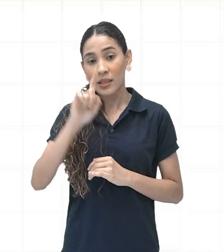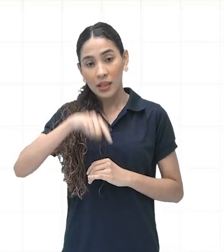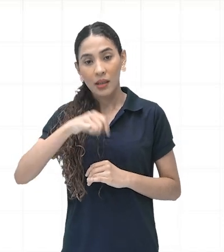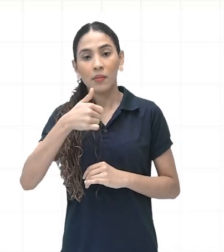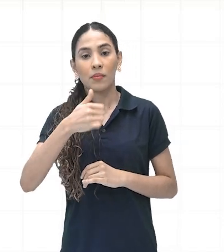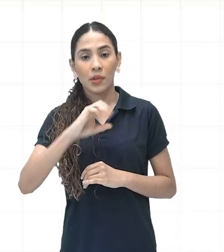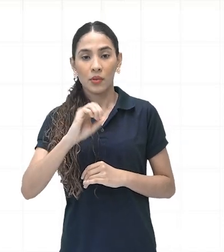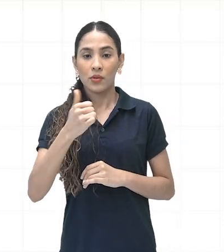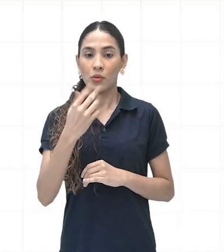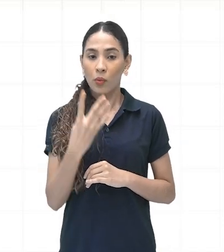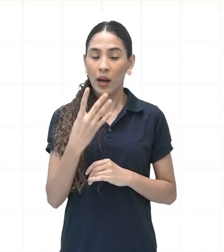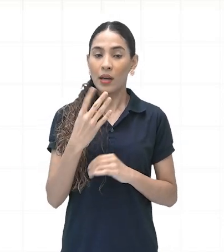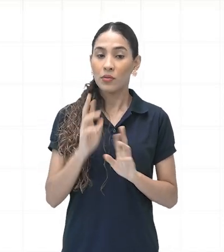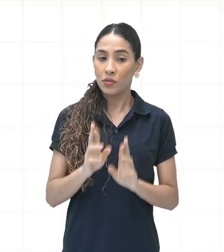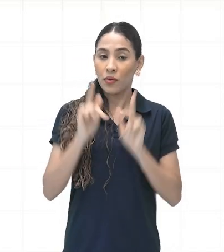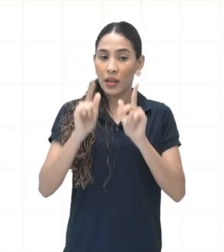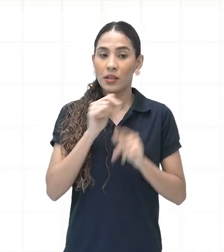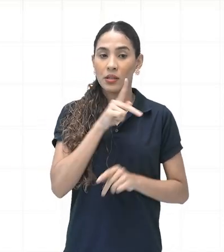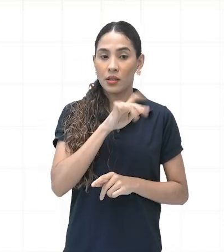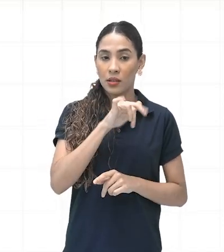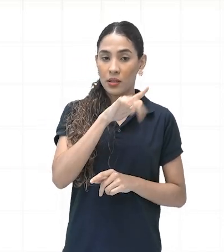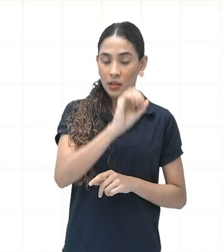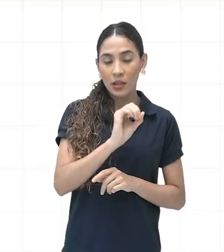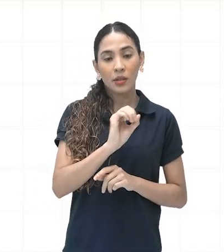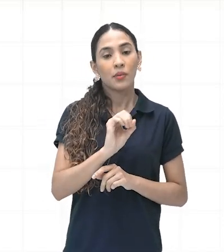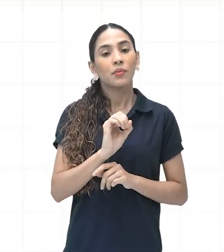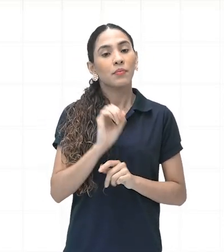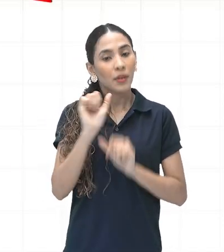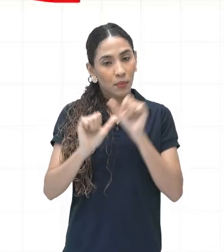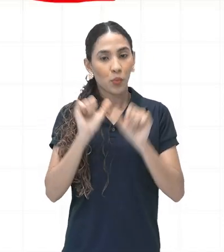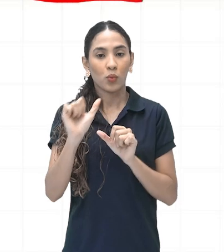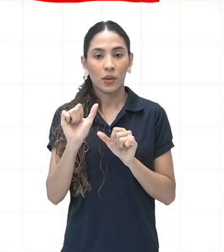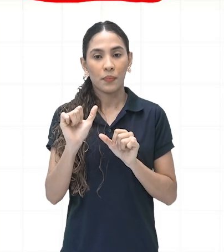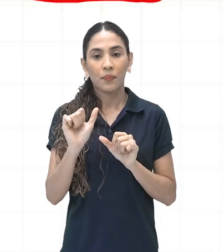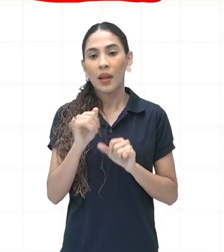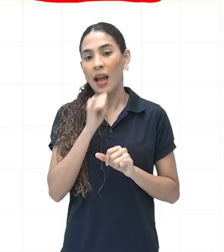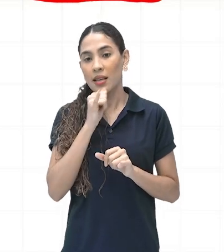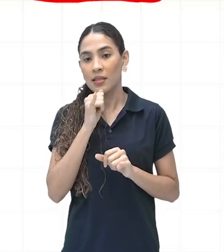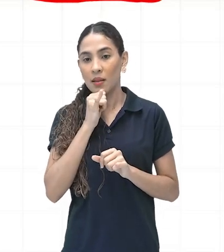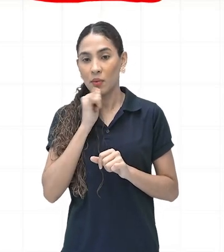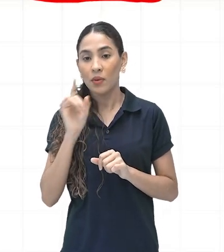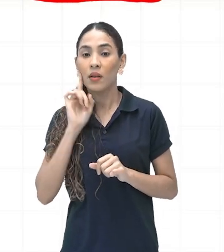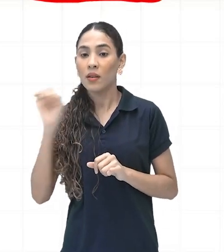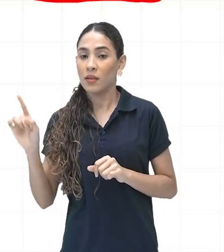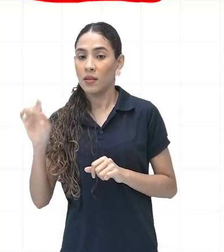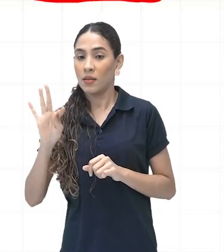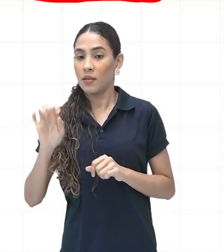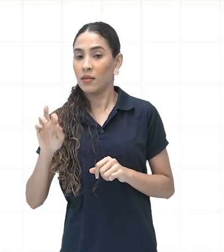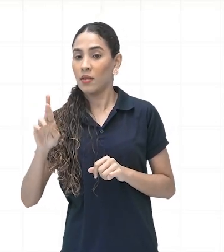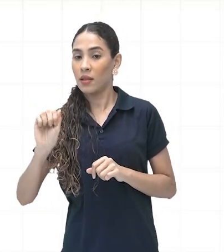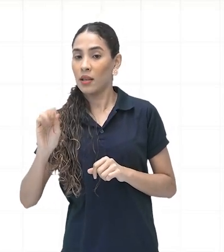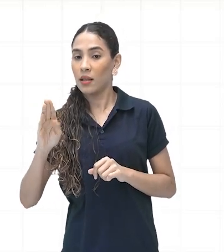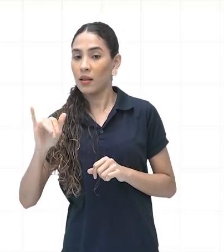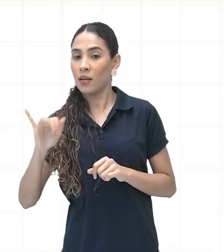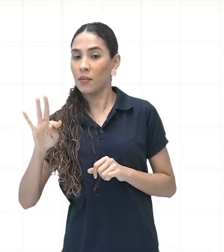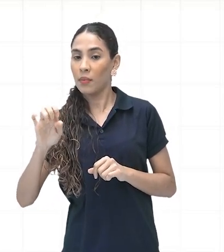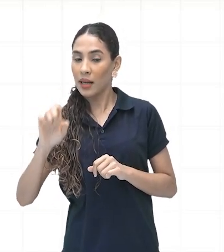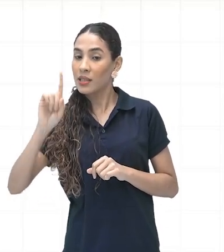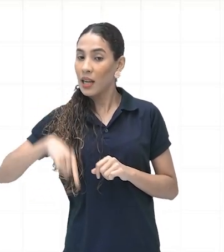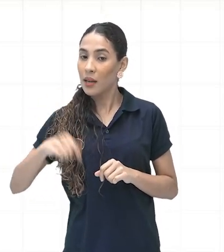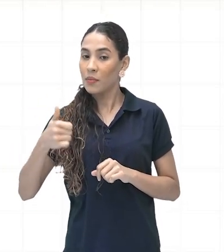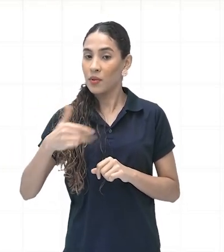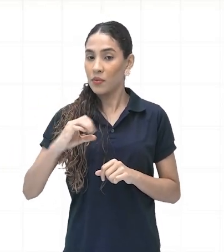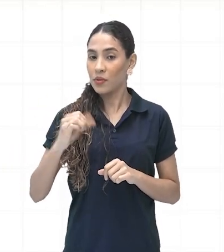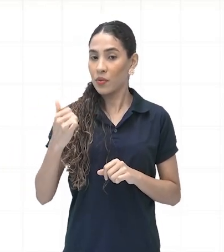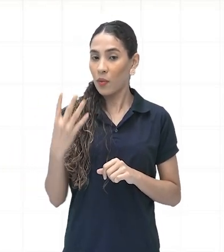vezes maior que o kilobyte, e assim sucessivamente, né? Por exemplo, aqui, o terabyte é